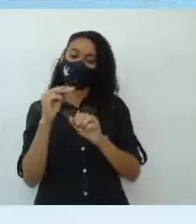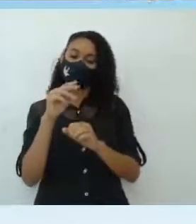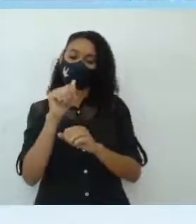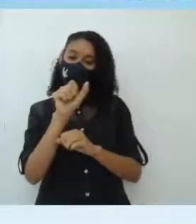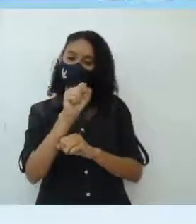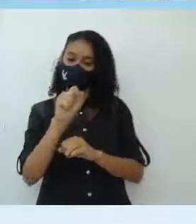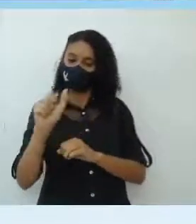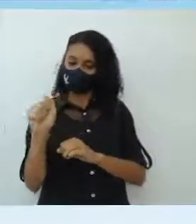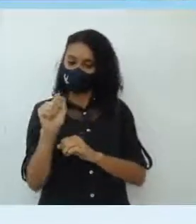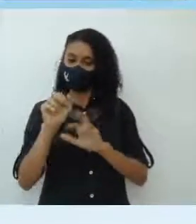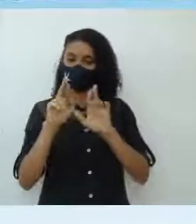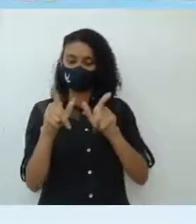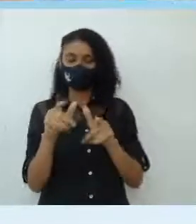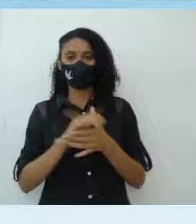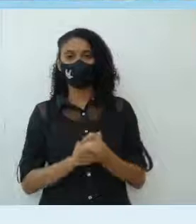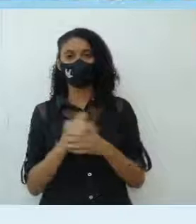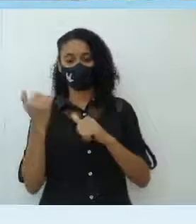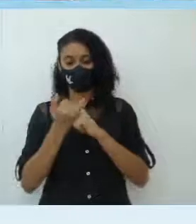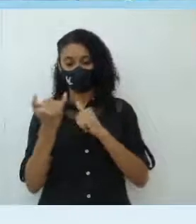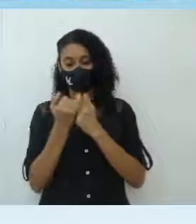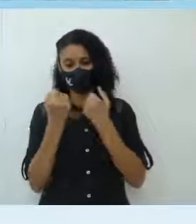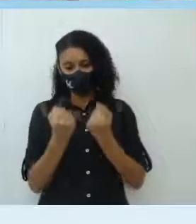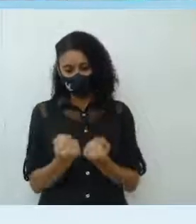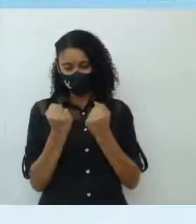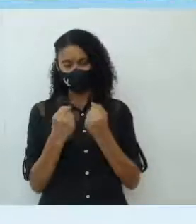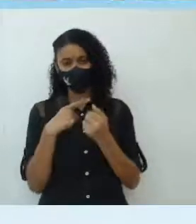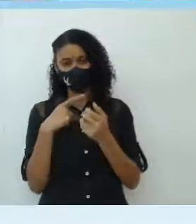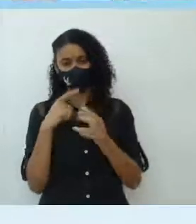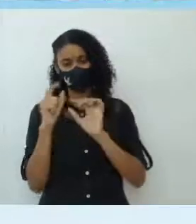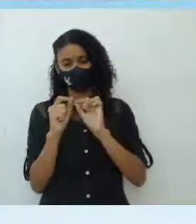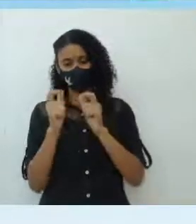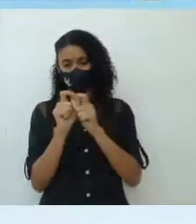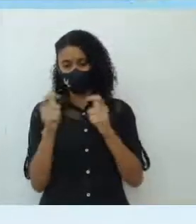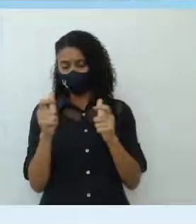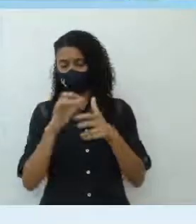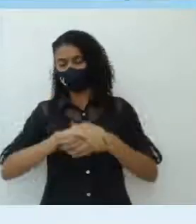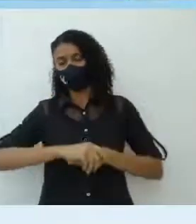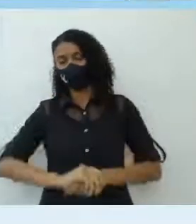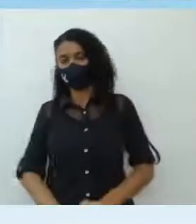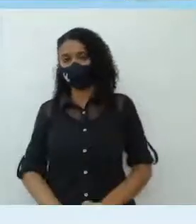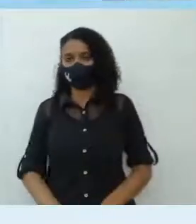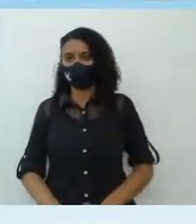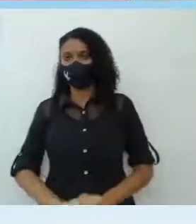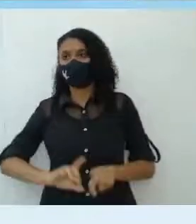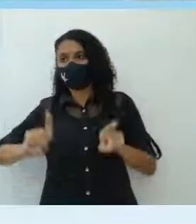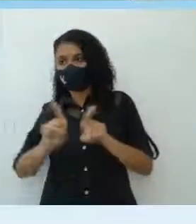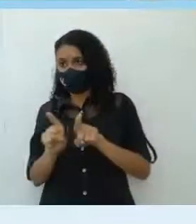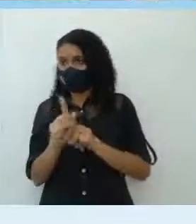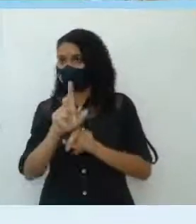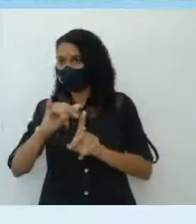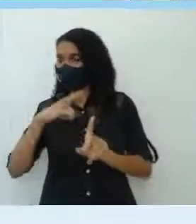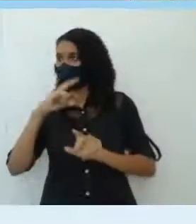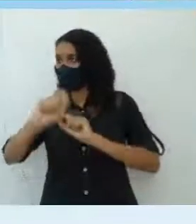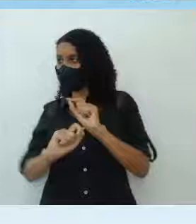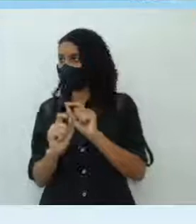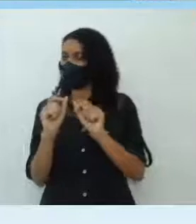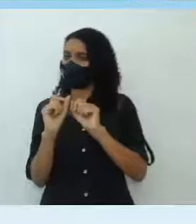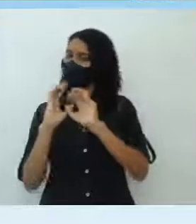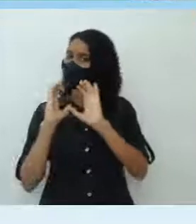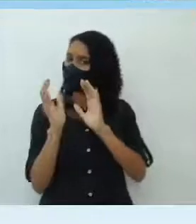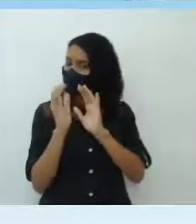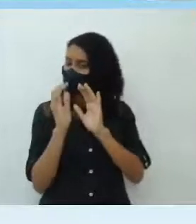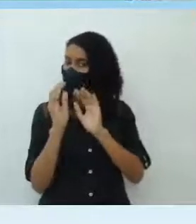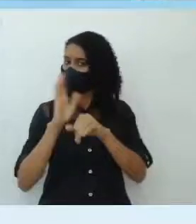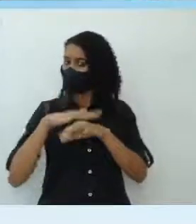Então, o ferro, que é muito mais pesado, tem uma massa muito maior, também vai gerar uma bolinha